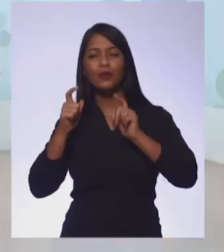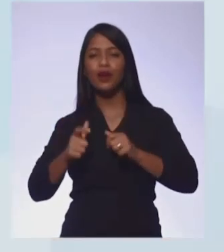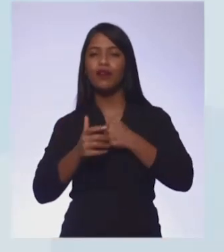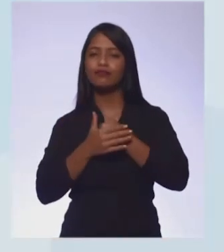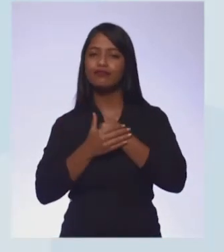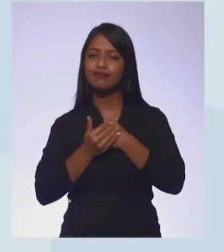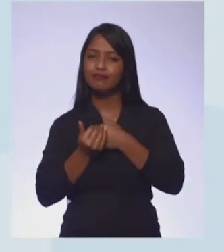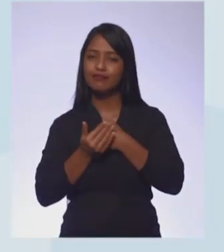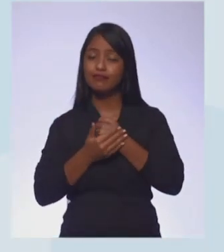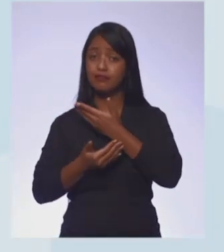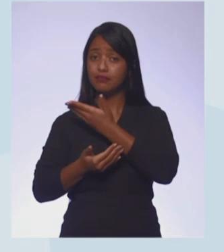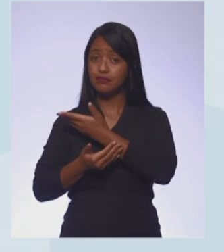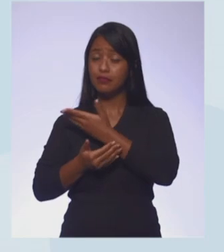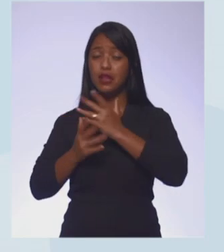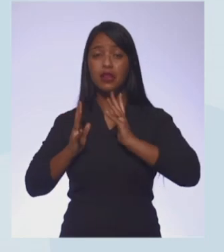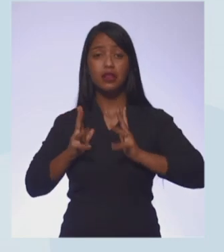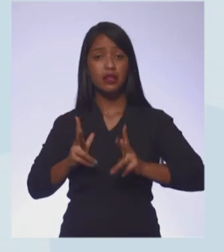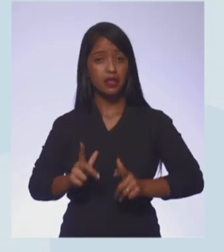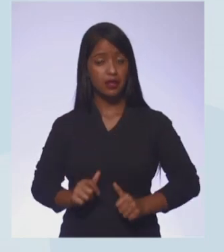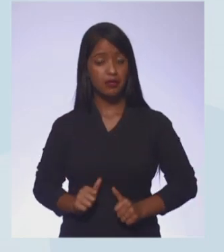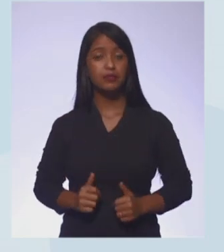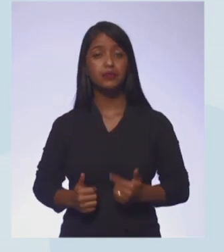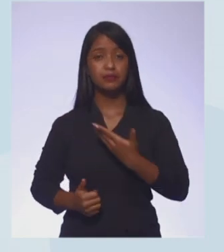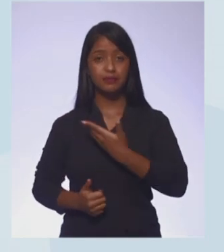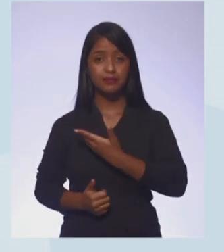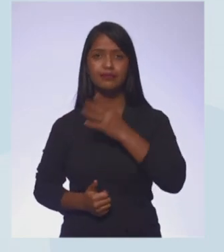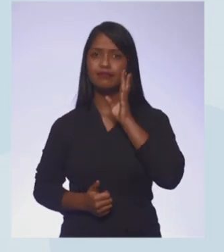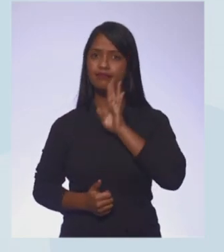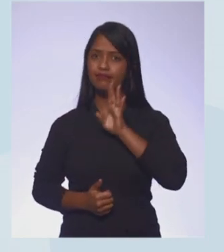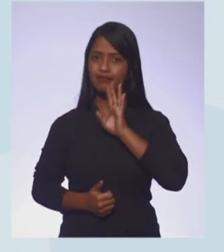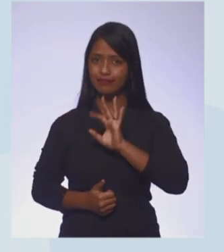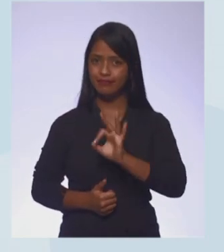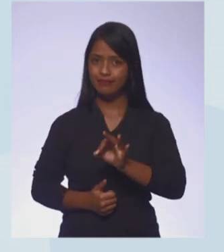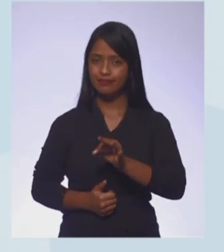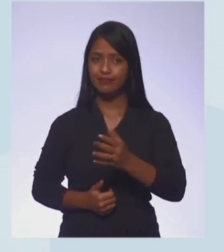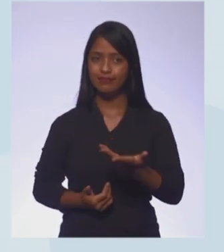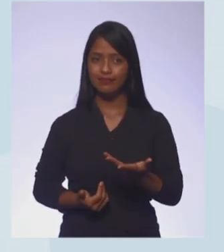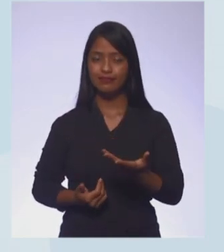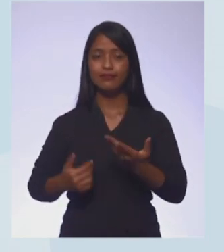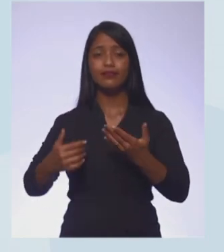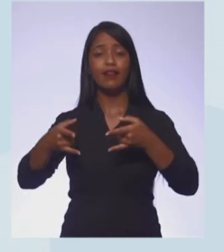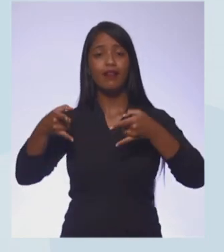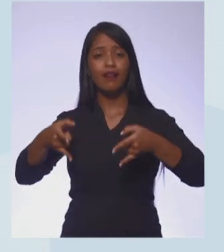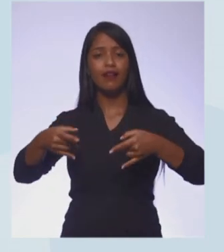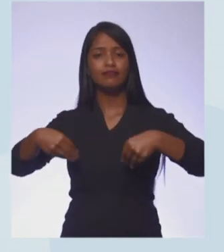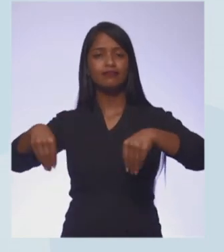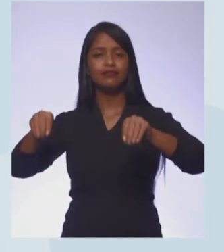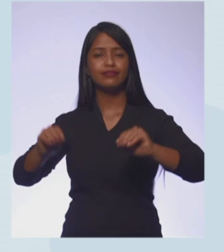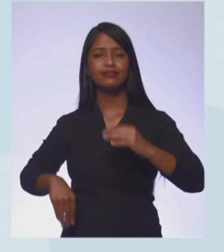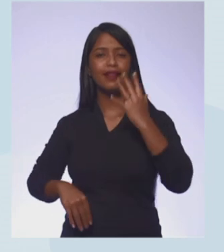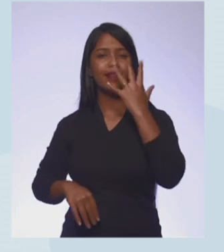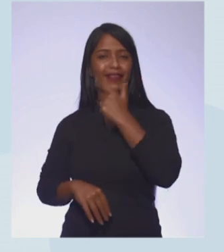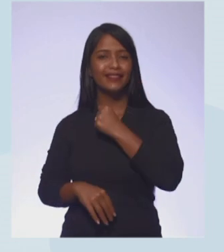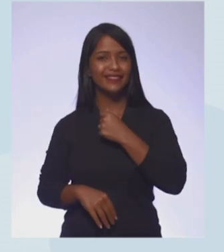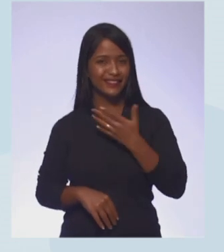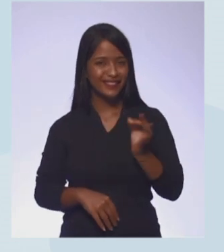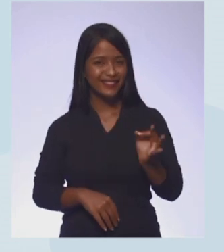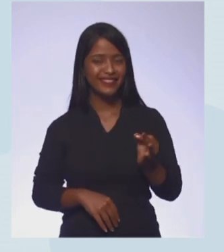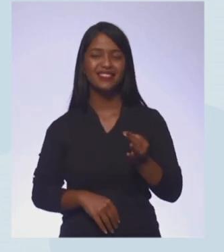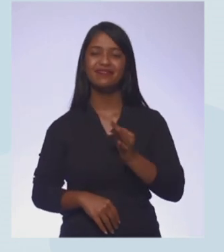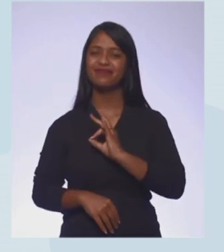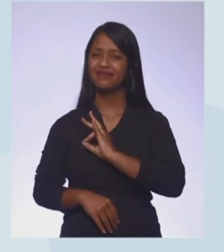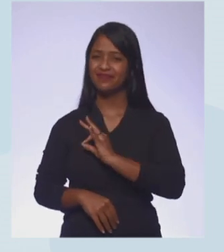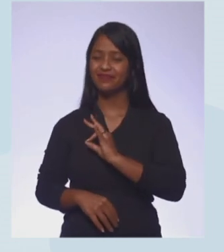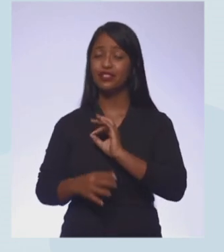está limpo, né? Muito legal tudo isso, né? Pano de cama é lindo. Ele está seguro, né? Representa